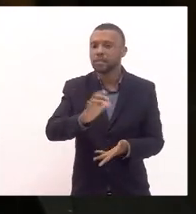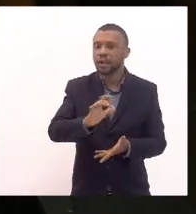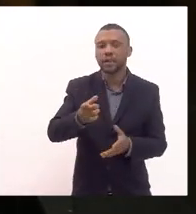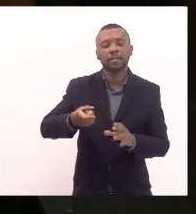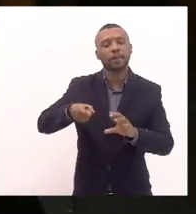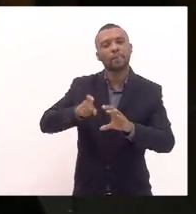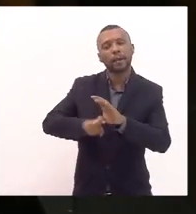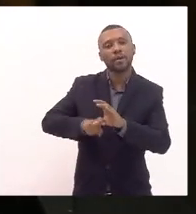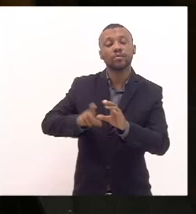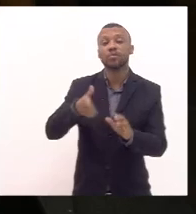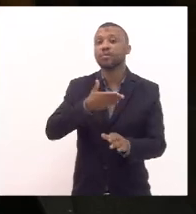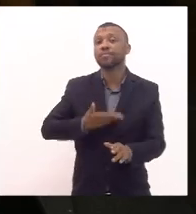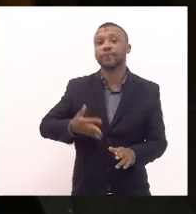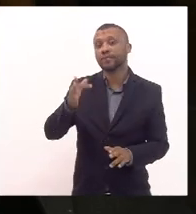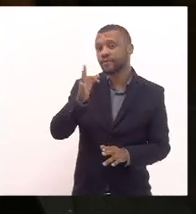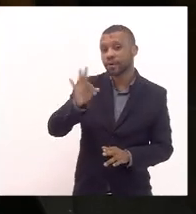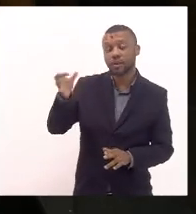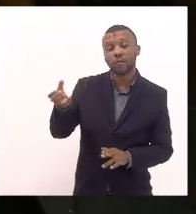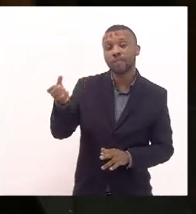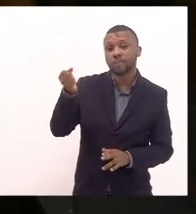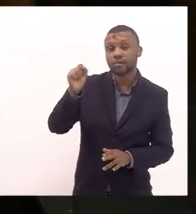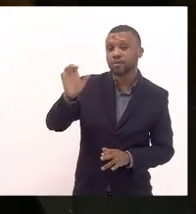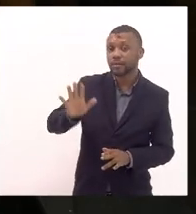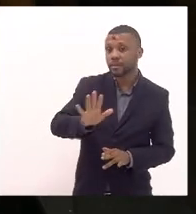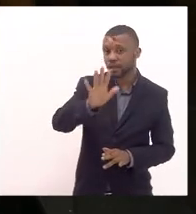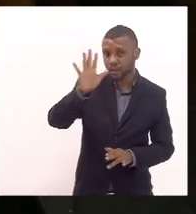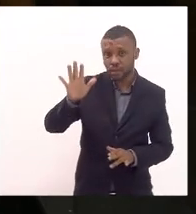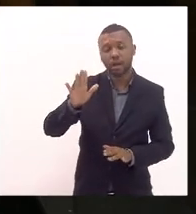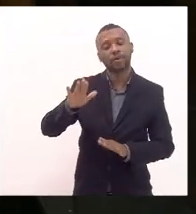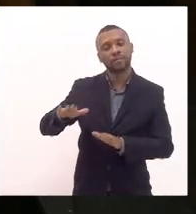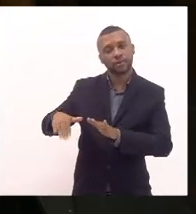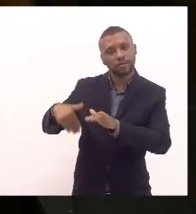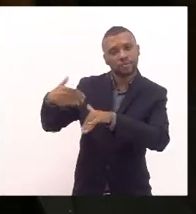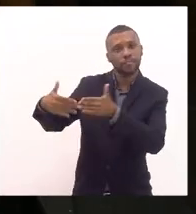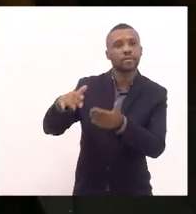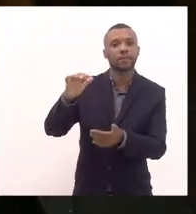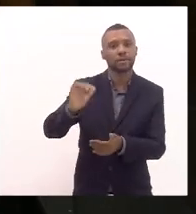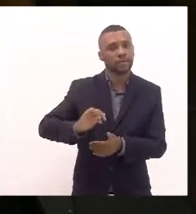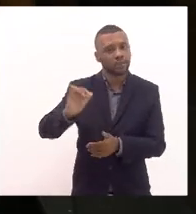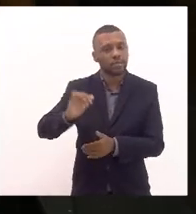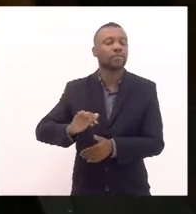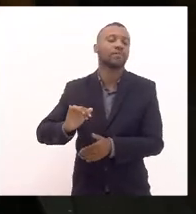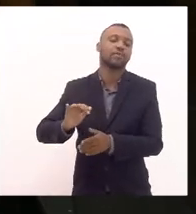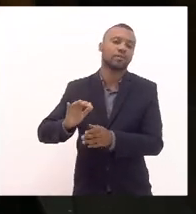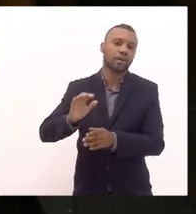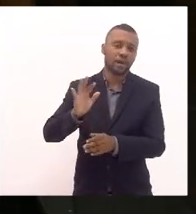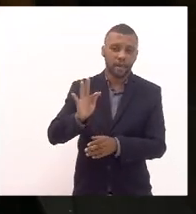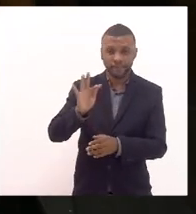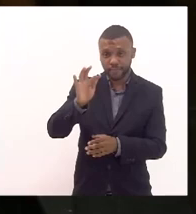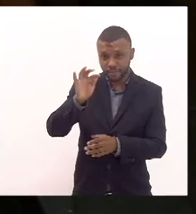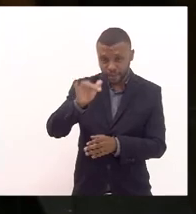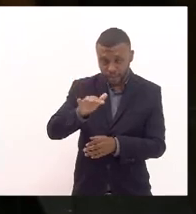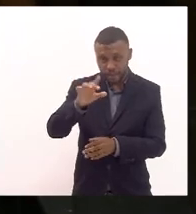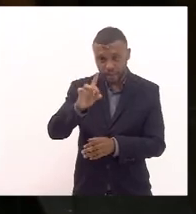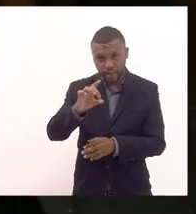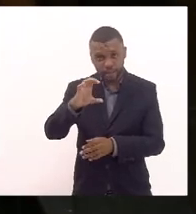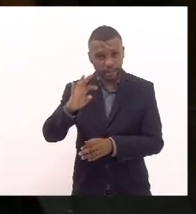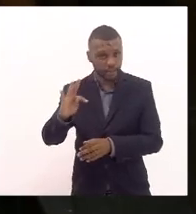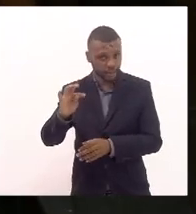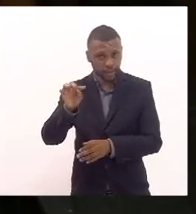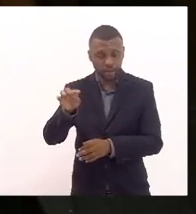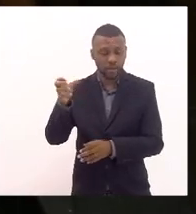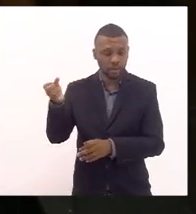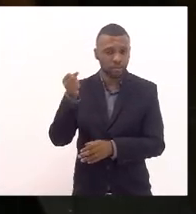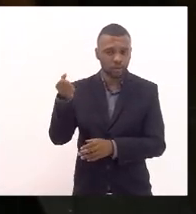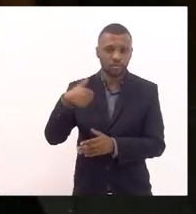ele Depende de um instrumento que é o Fundo Nacional de Desenvolvimento científico e tecnológico fndct que